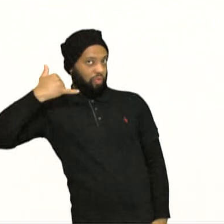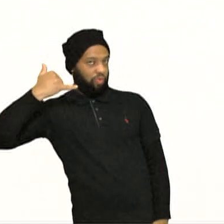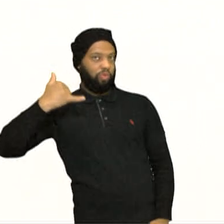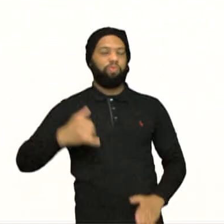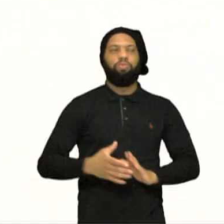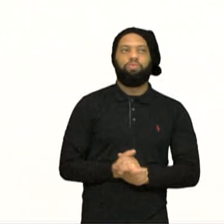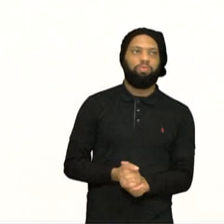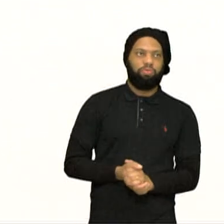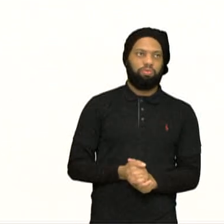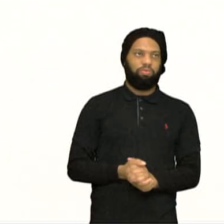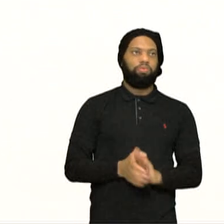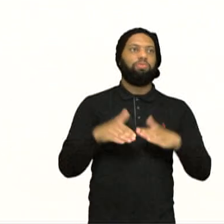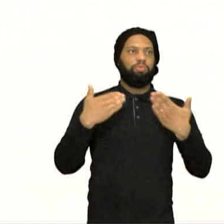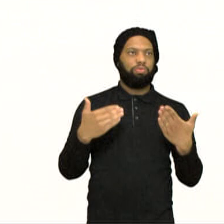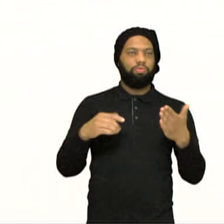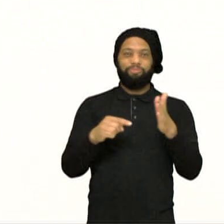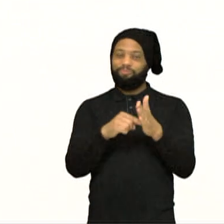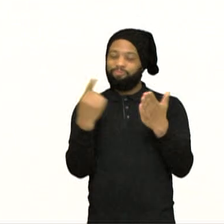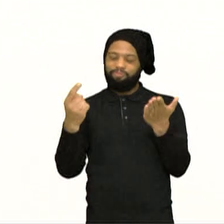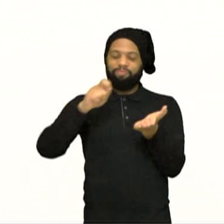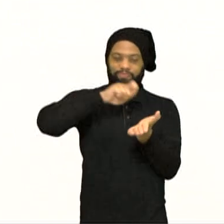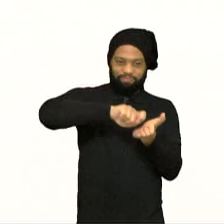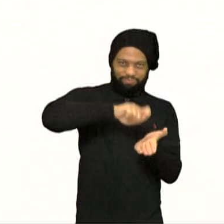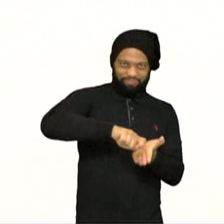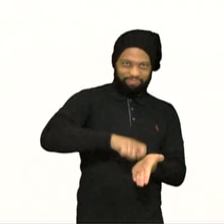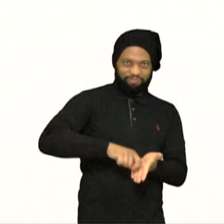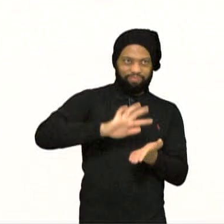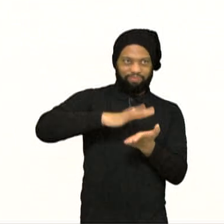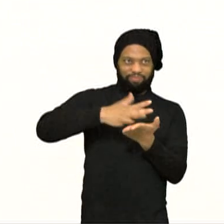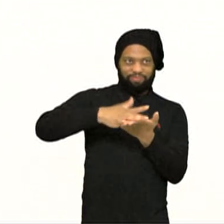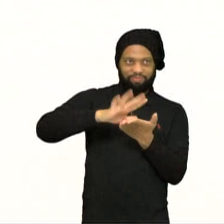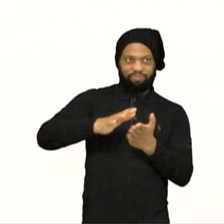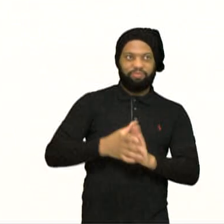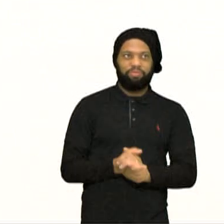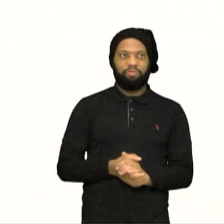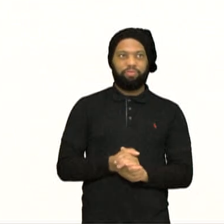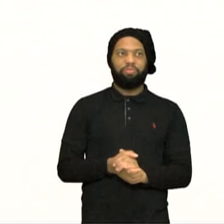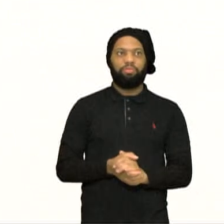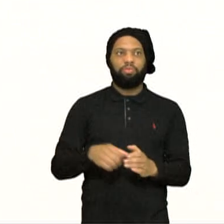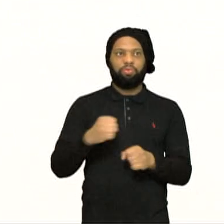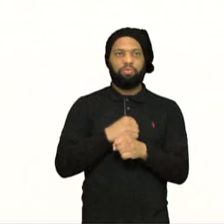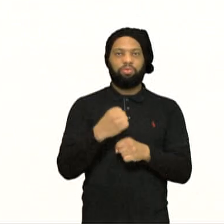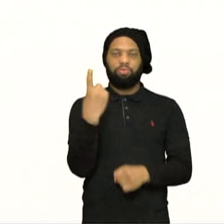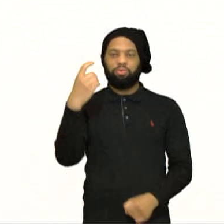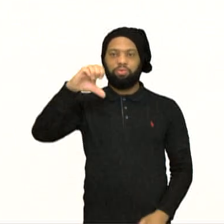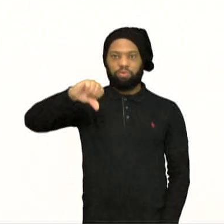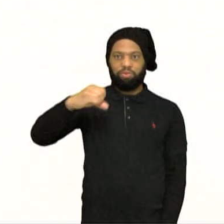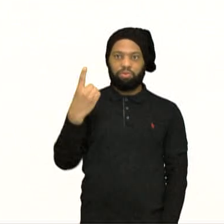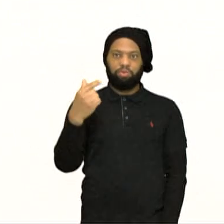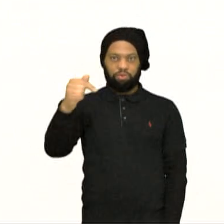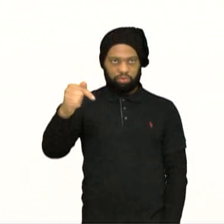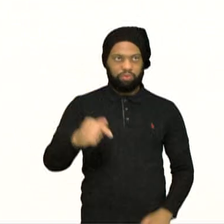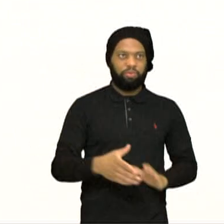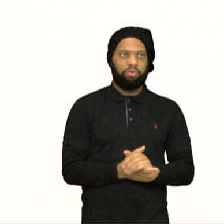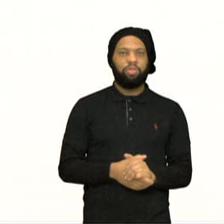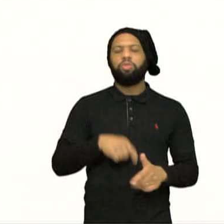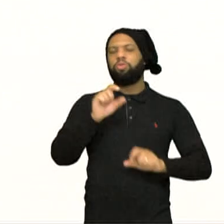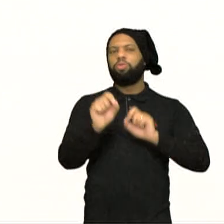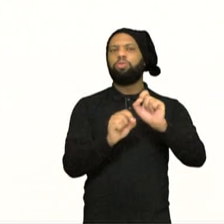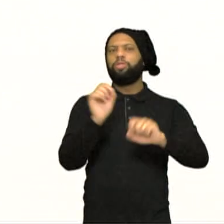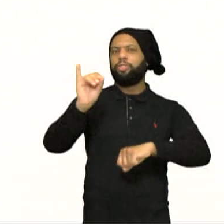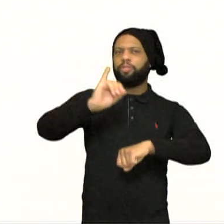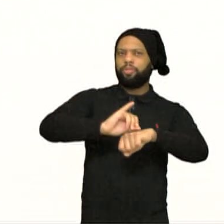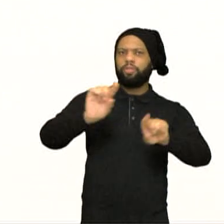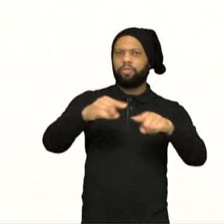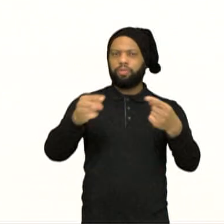Então, é considerado o primeiro compositor de samba gravado, né, pelo telefone em 1917. Instrumentos, né, que o samba